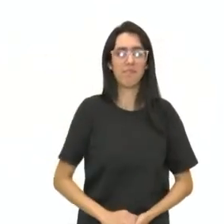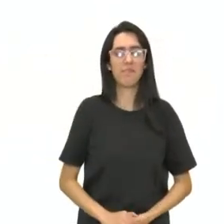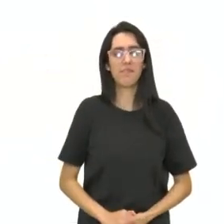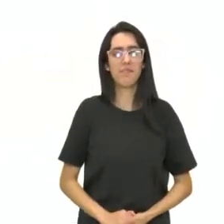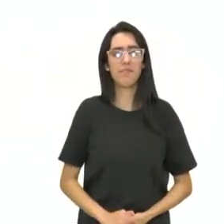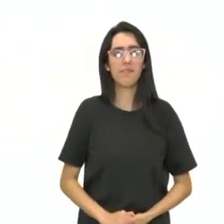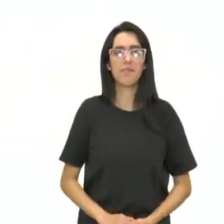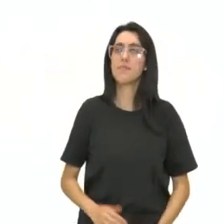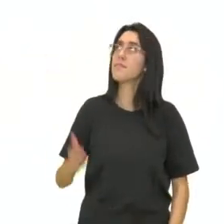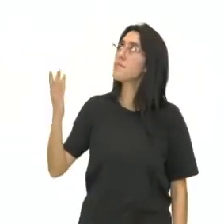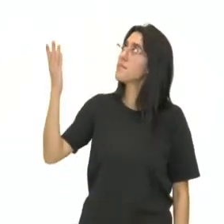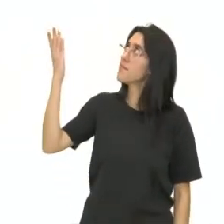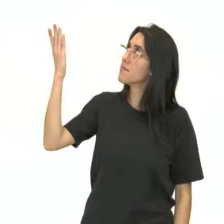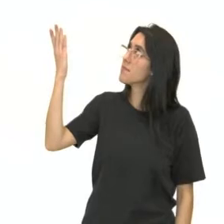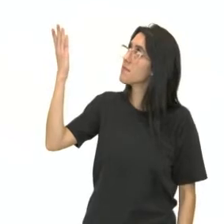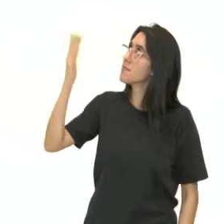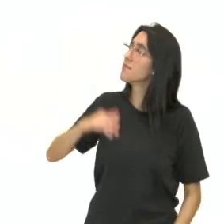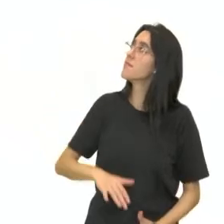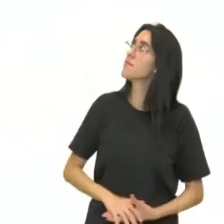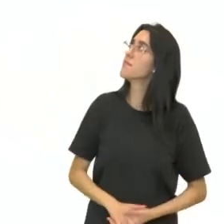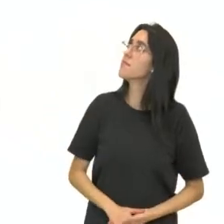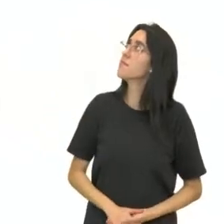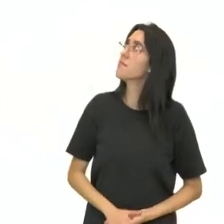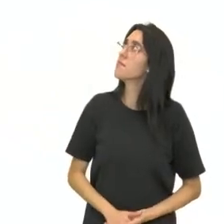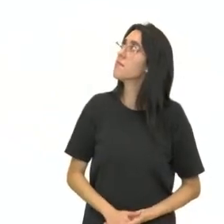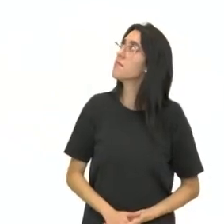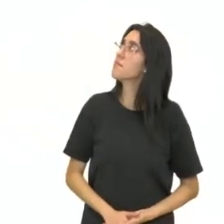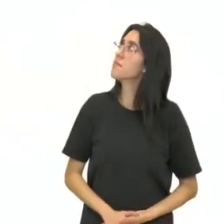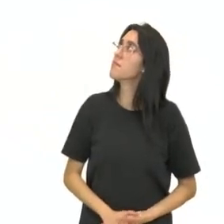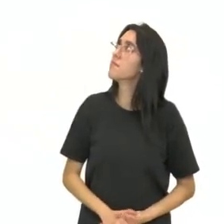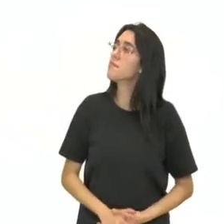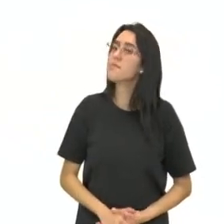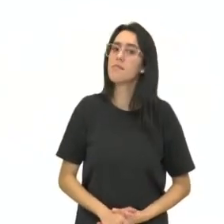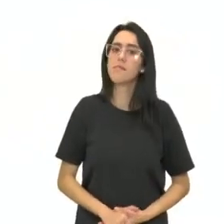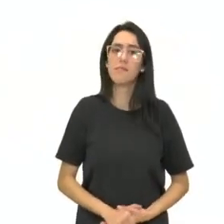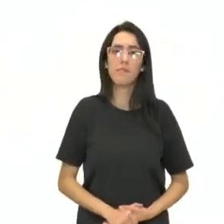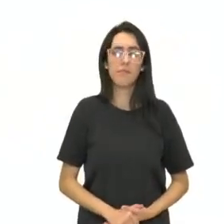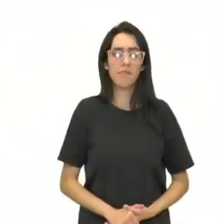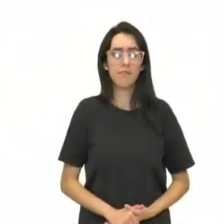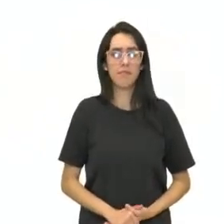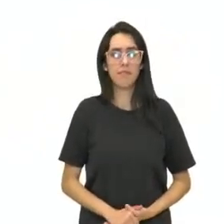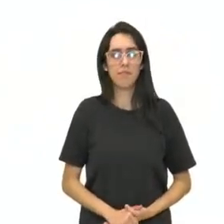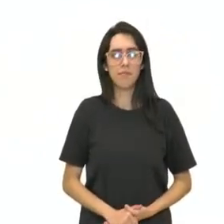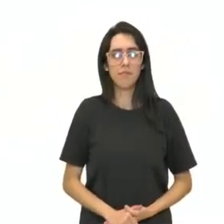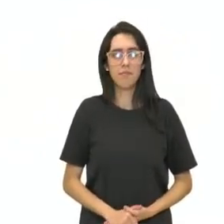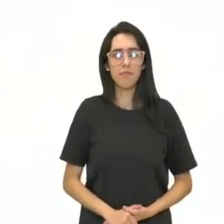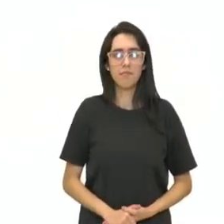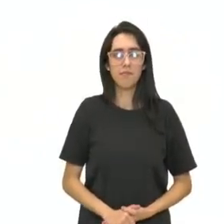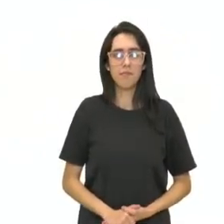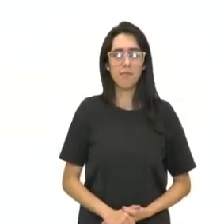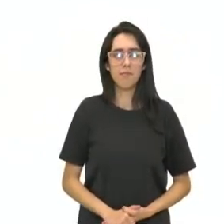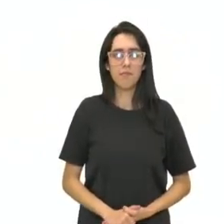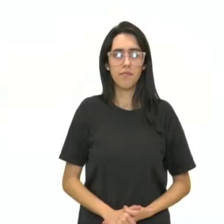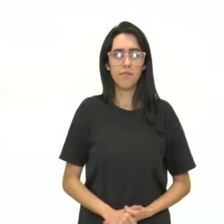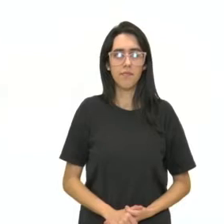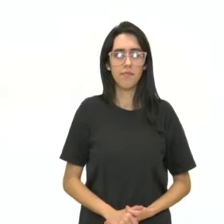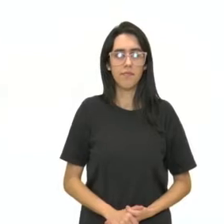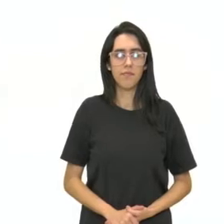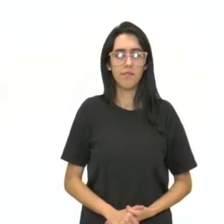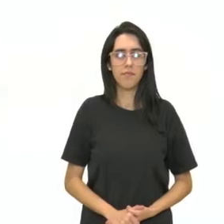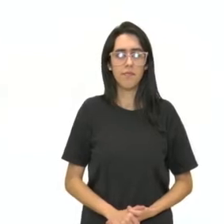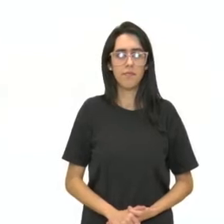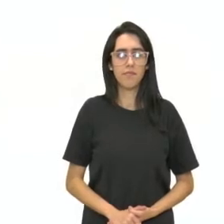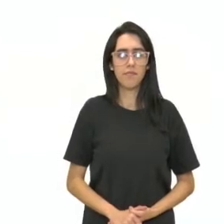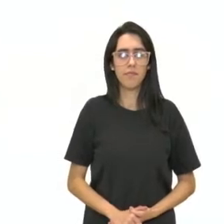temos a ser mais adjetivo, mais substantivo. Pode ser com adjetivo ou substantivo, ¿sí? Mi hermano se ha